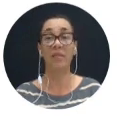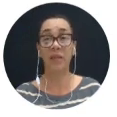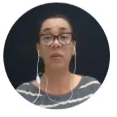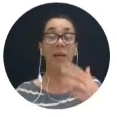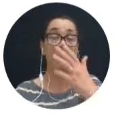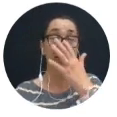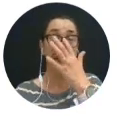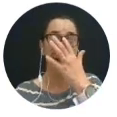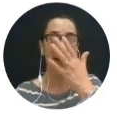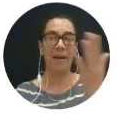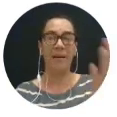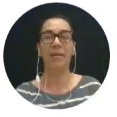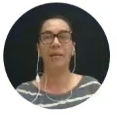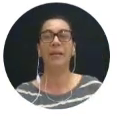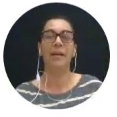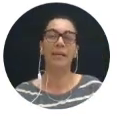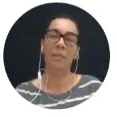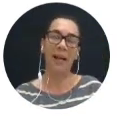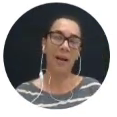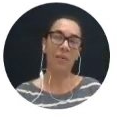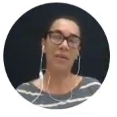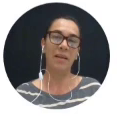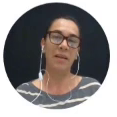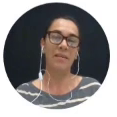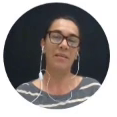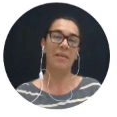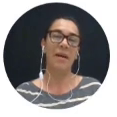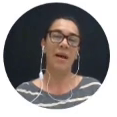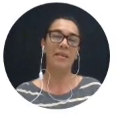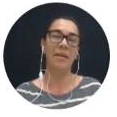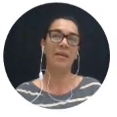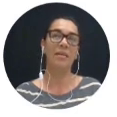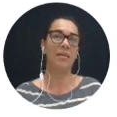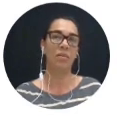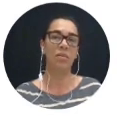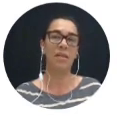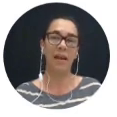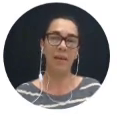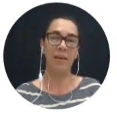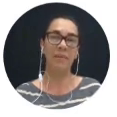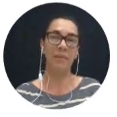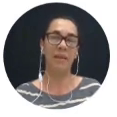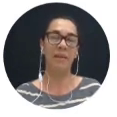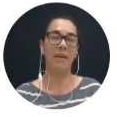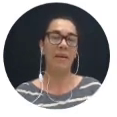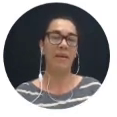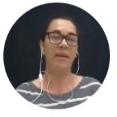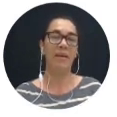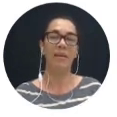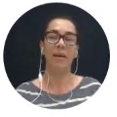um desafio, que é trabalhar com as crianças acerca das questões do SAEB,